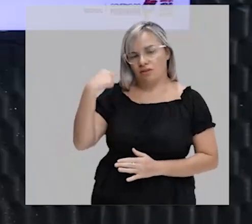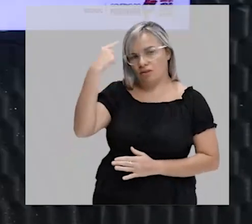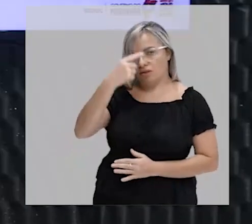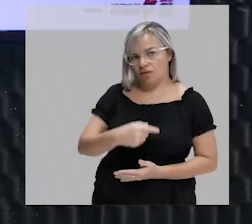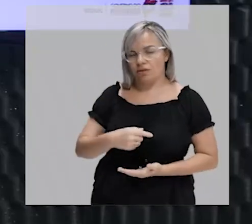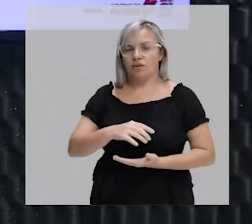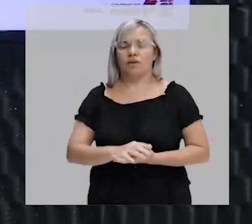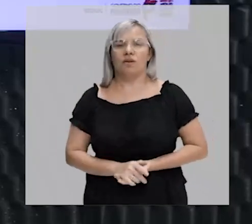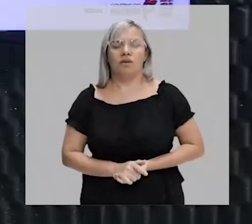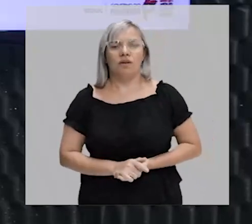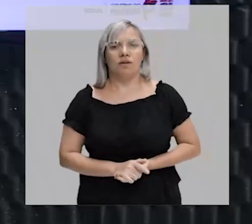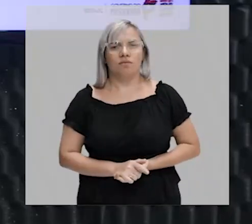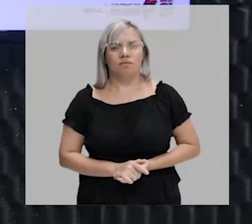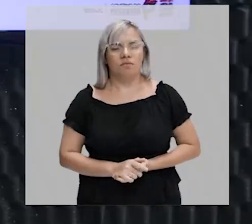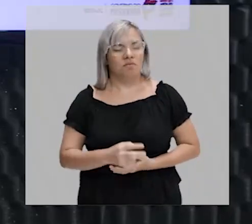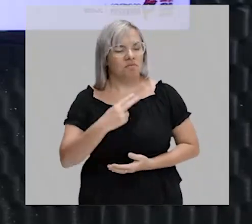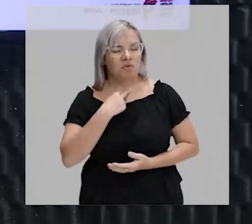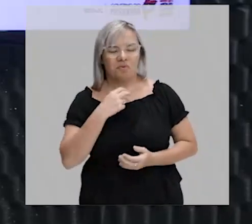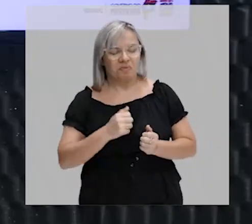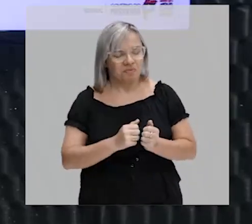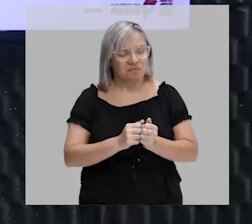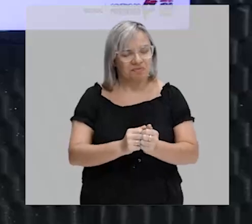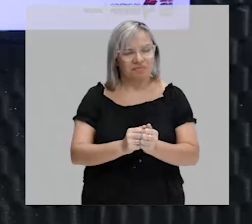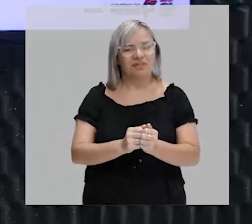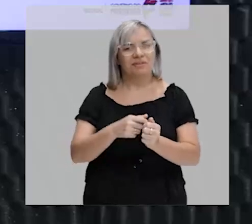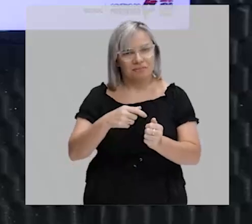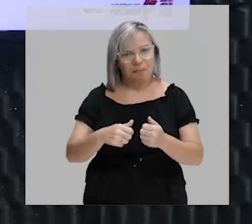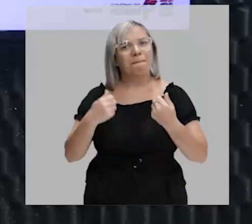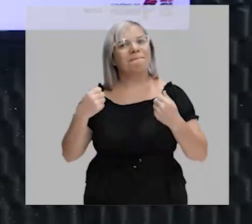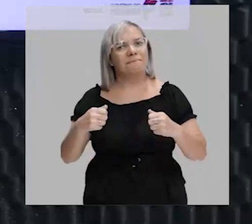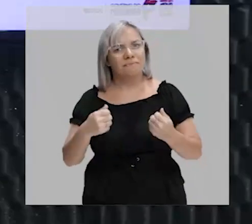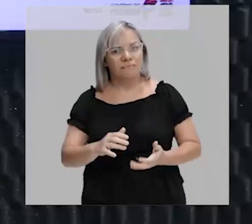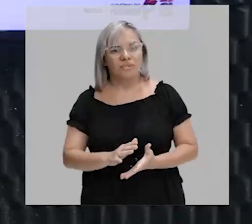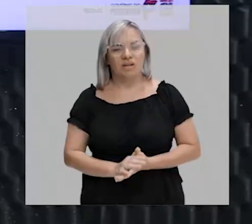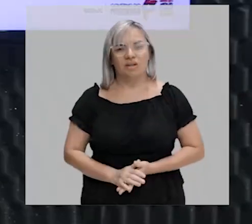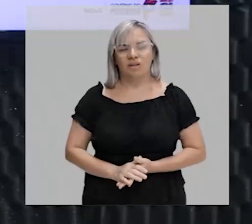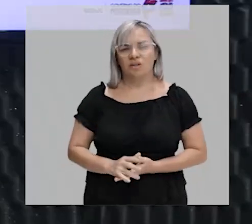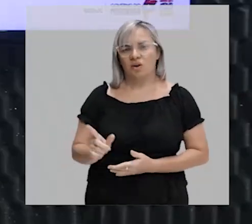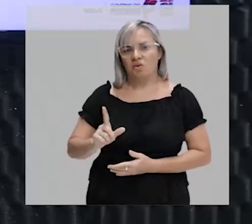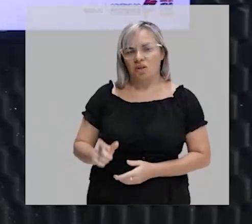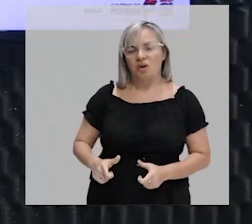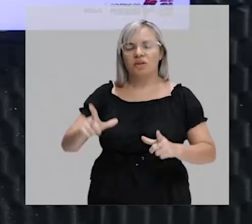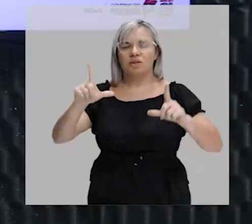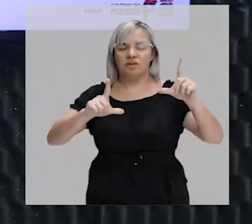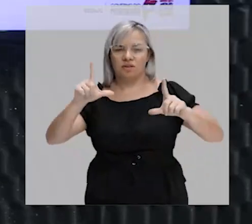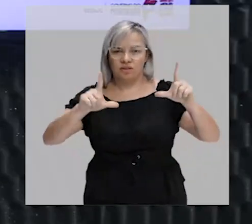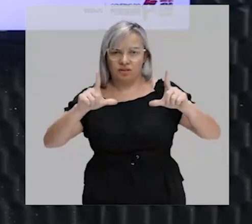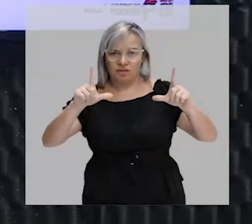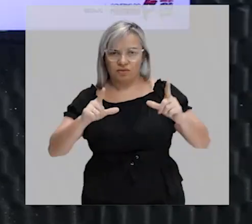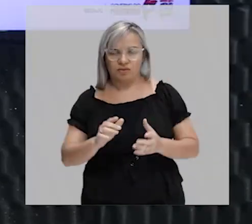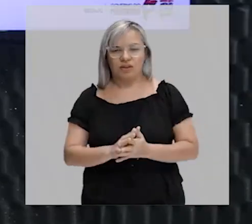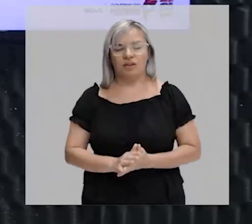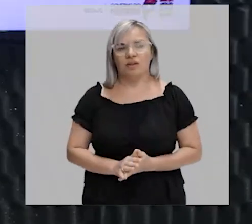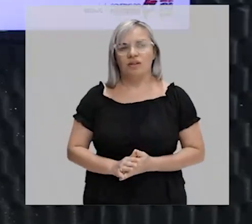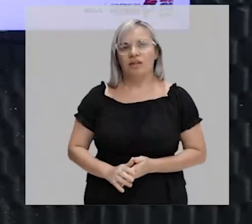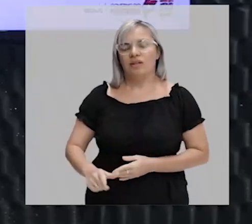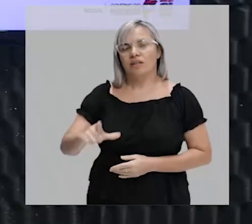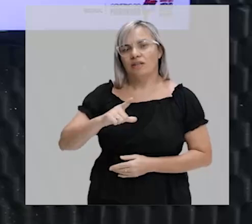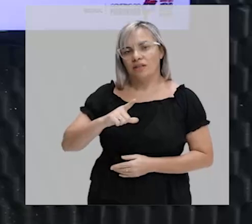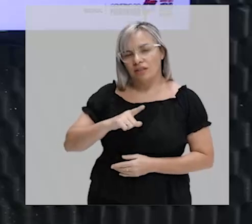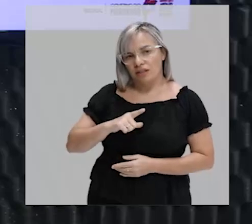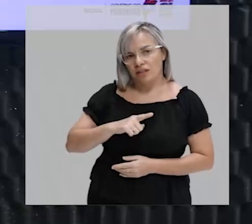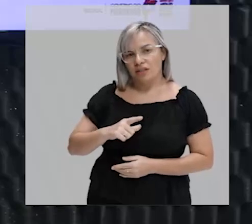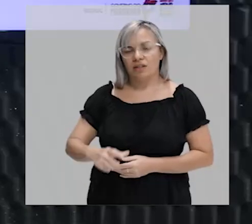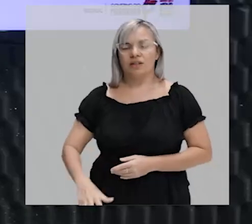deixe de nos acompanhar. Não deu na TV, não deu no rádio, vai no podcast que nós temos lá no Spotify, os podcasts